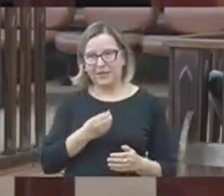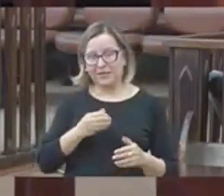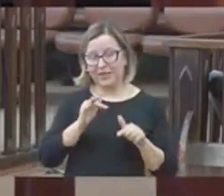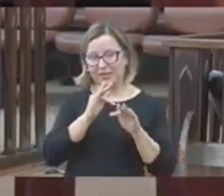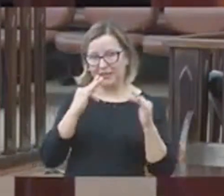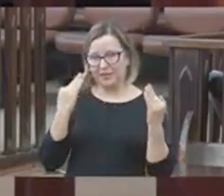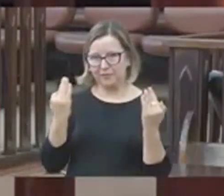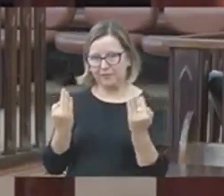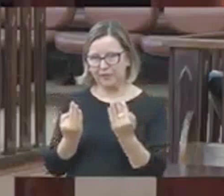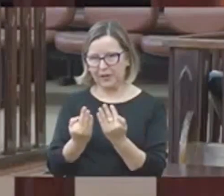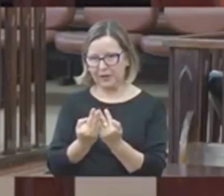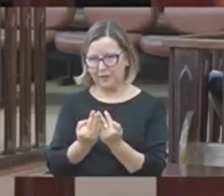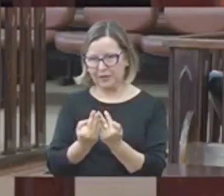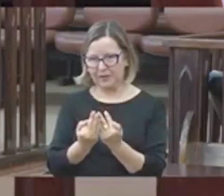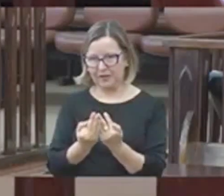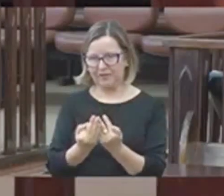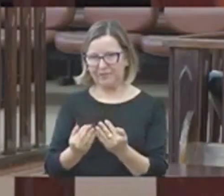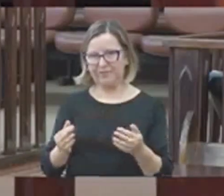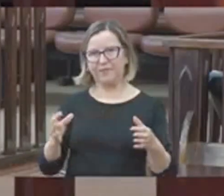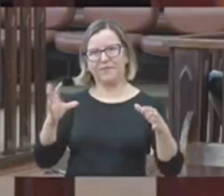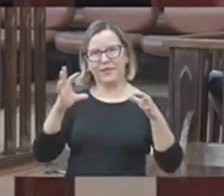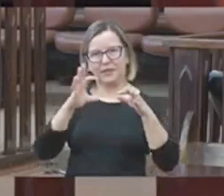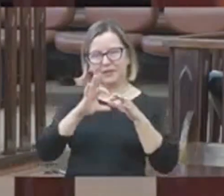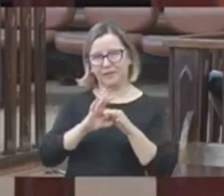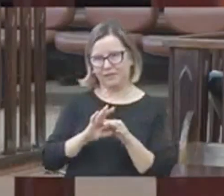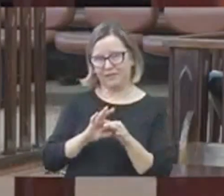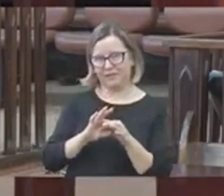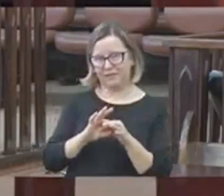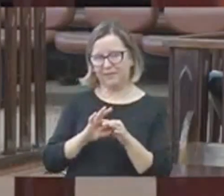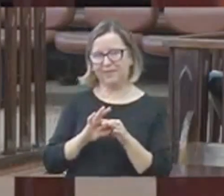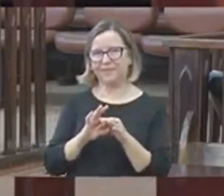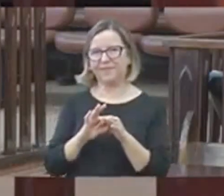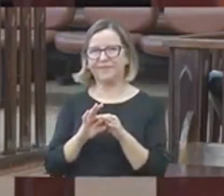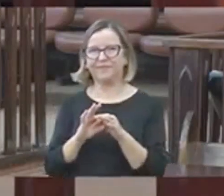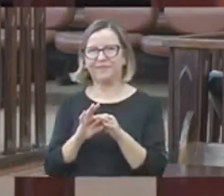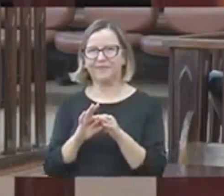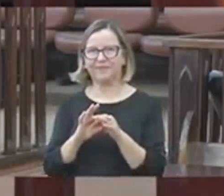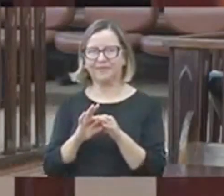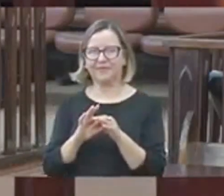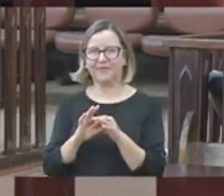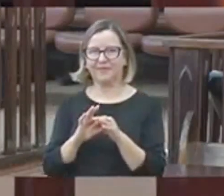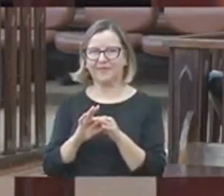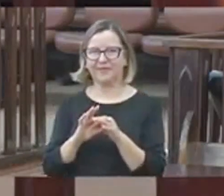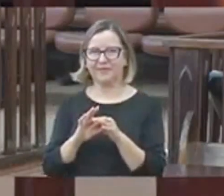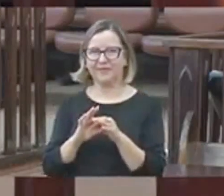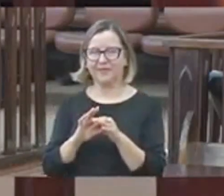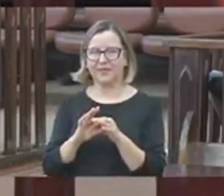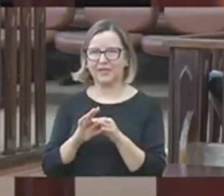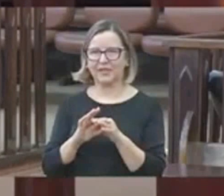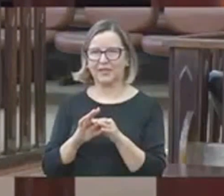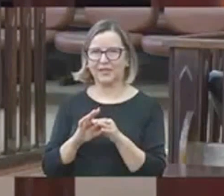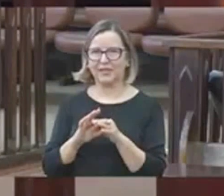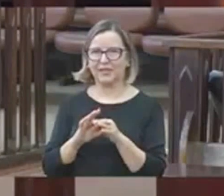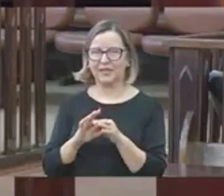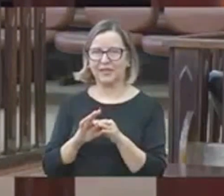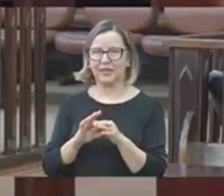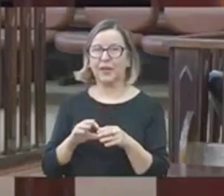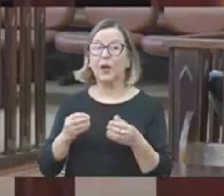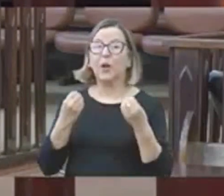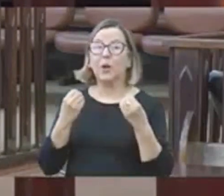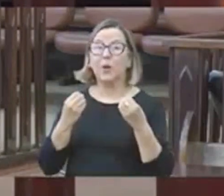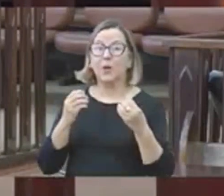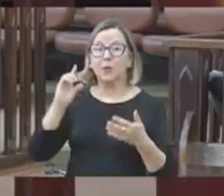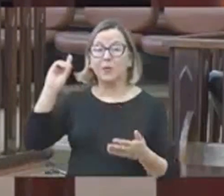no aspecto relacional, no aspecto de ordenação da vontade de Deus para a